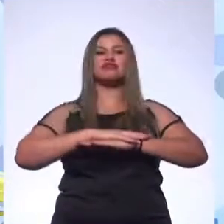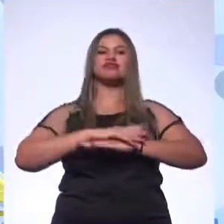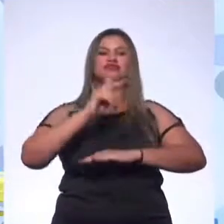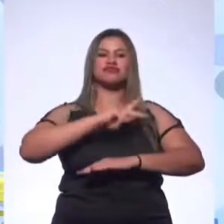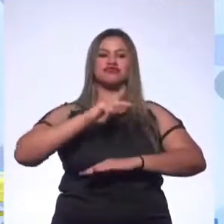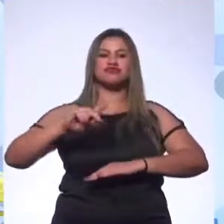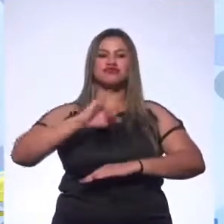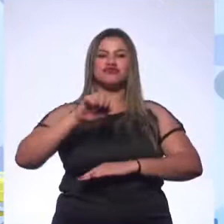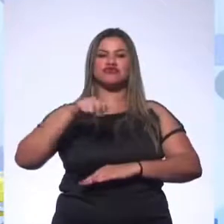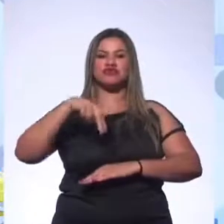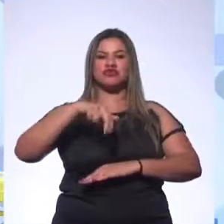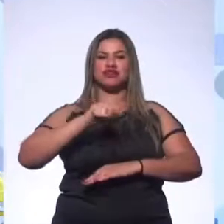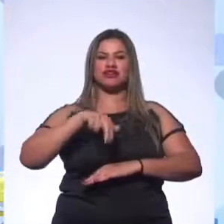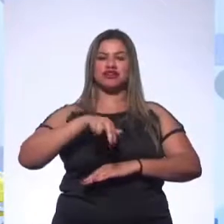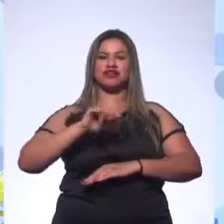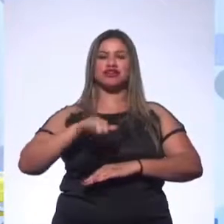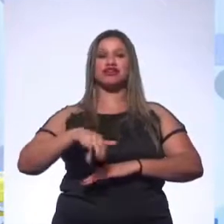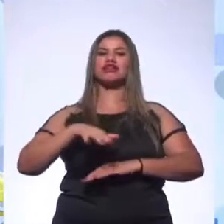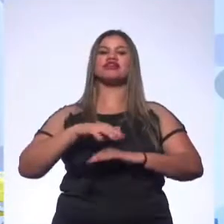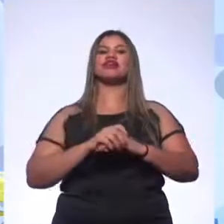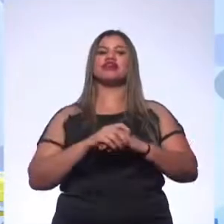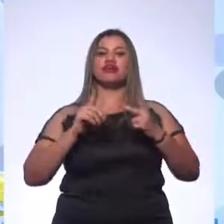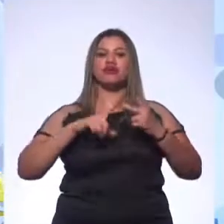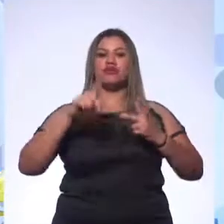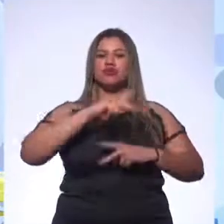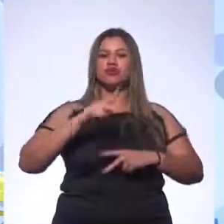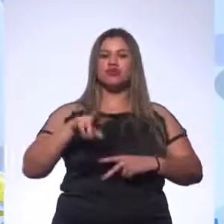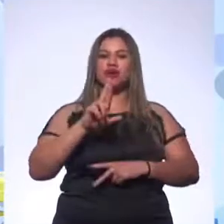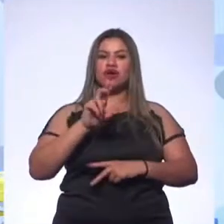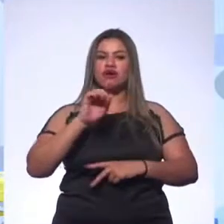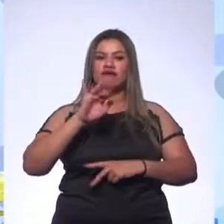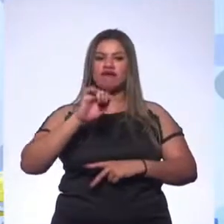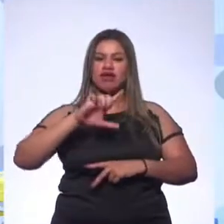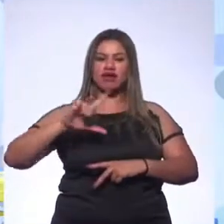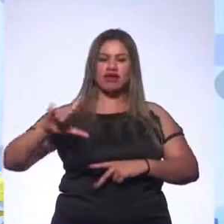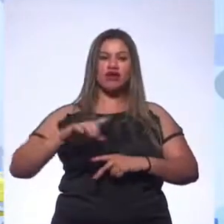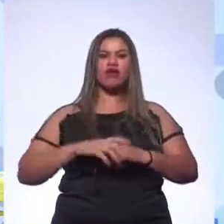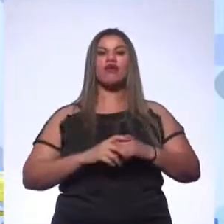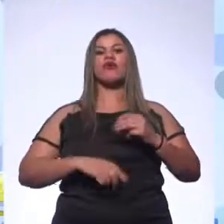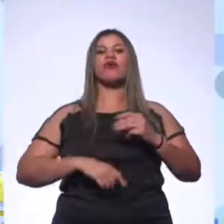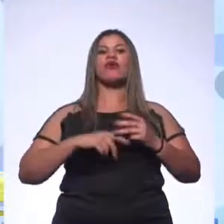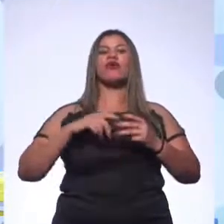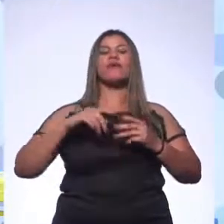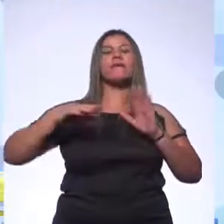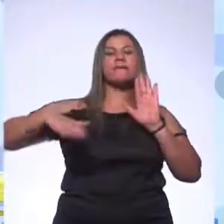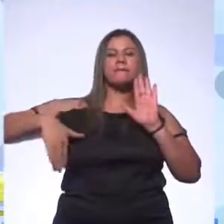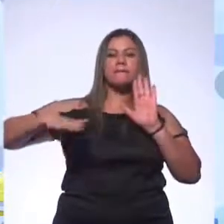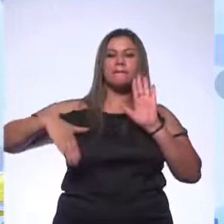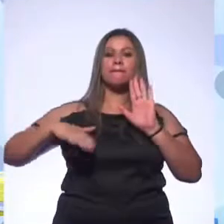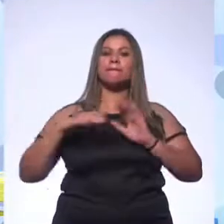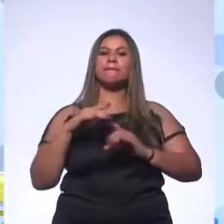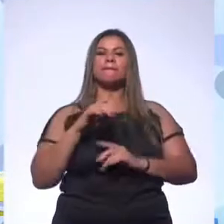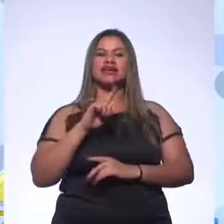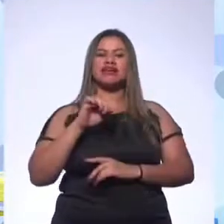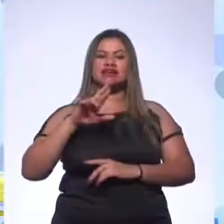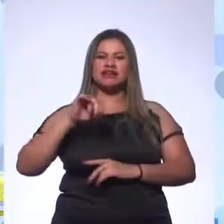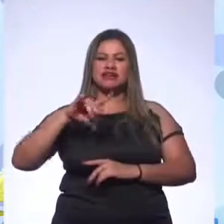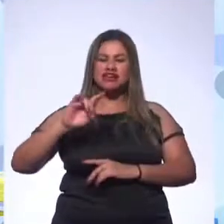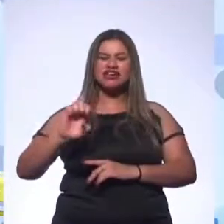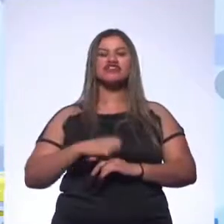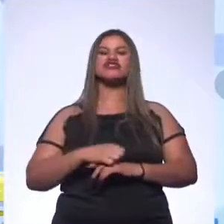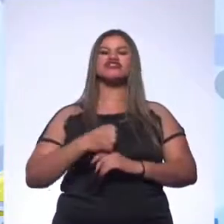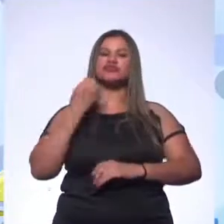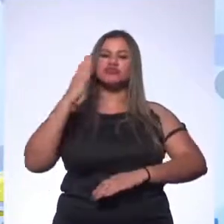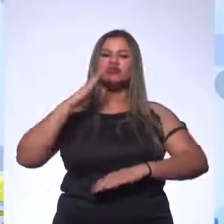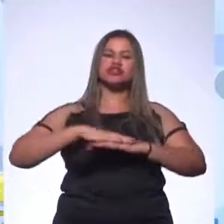de Jaboticabal, professor Rafael de Balneário Praia Grande já está nos desejando uma boa